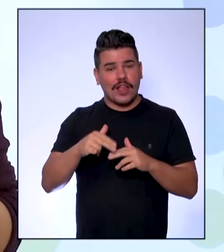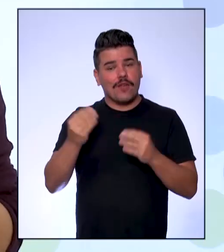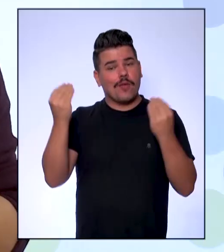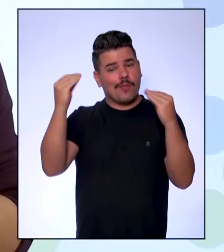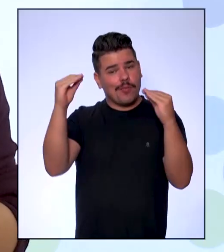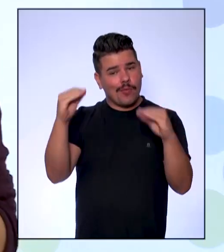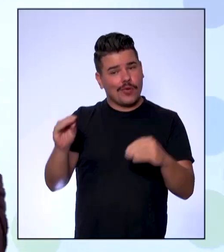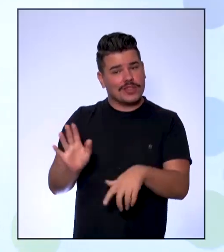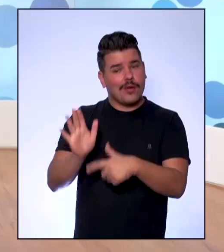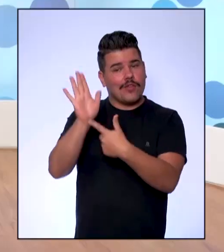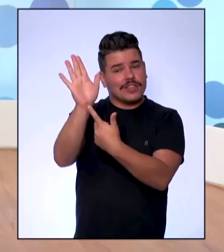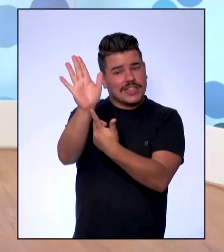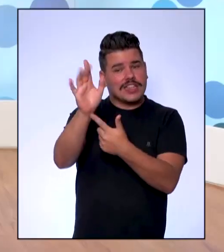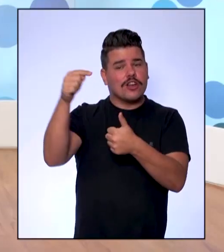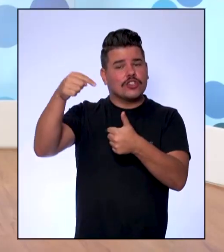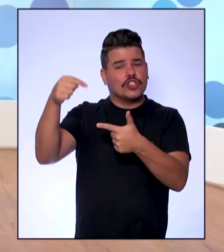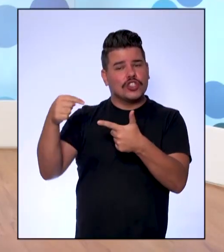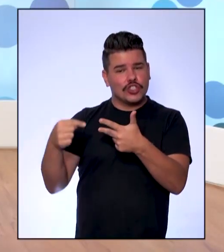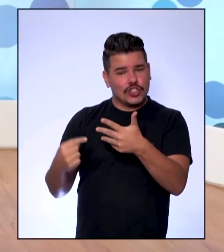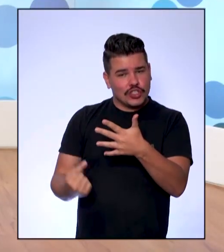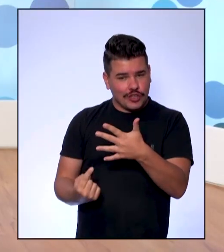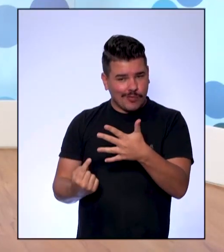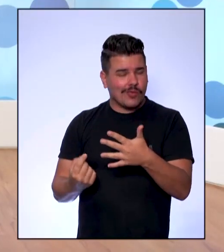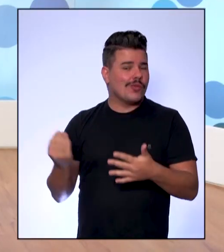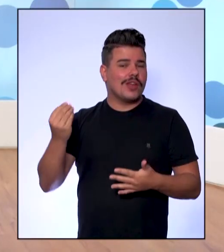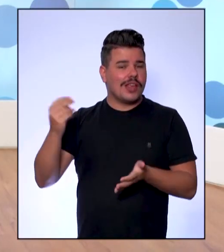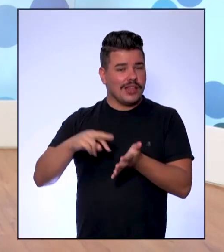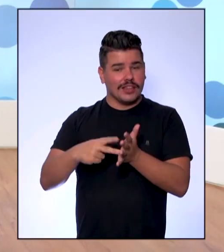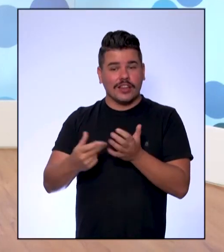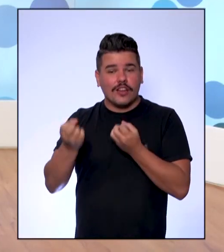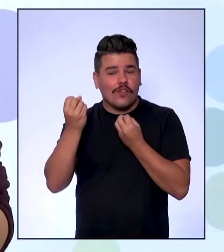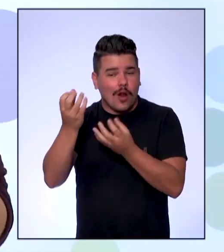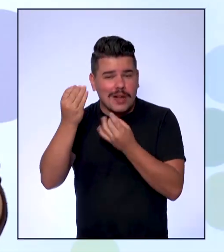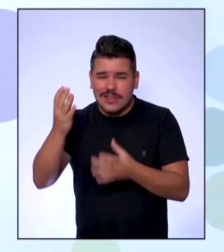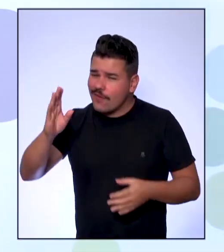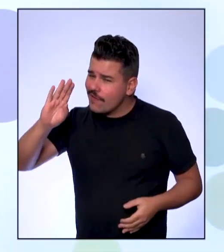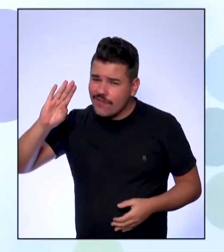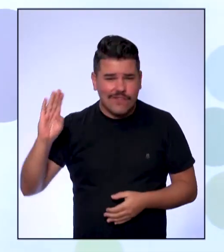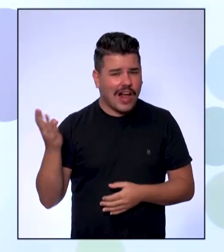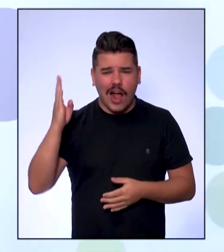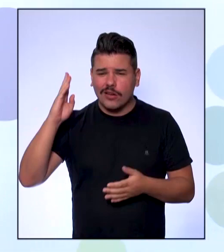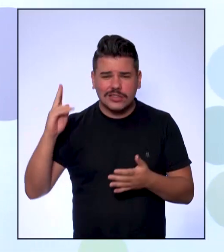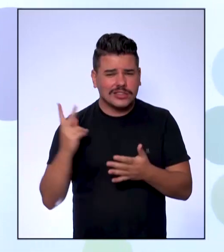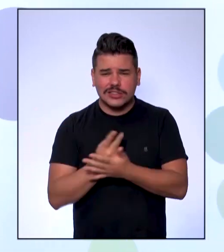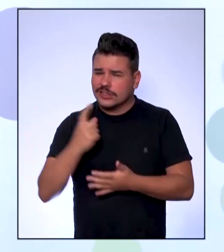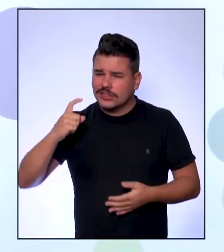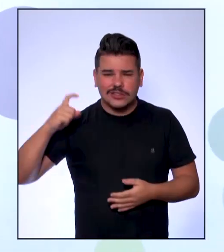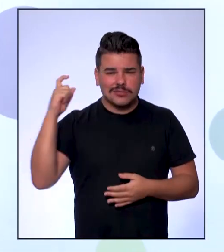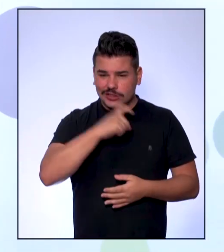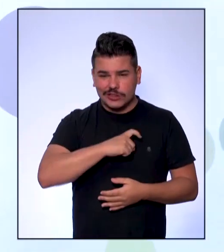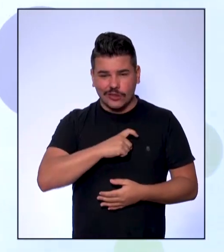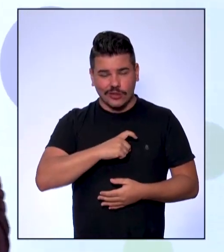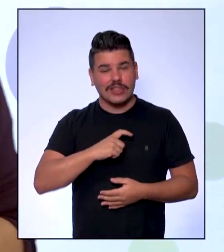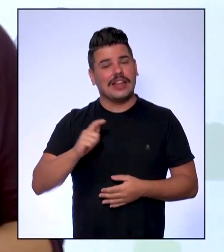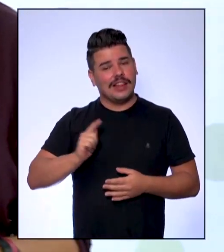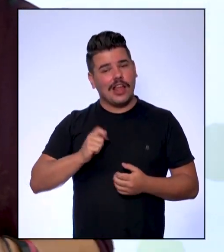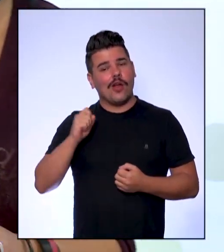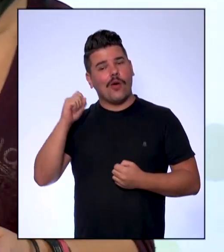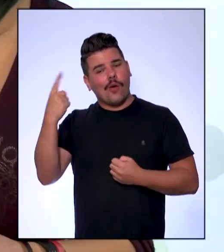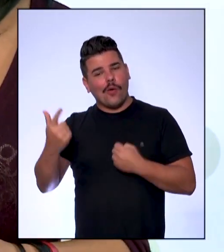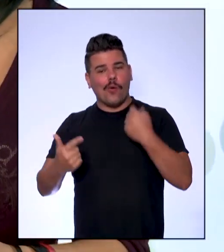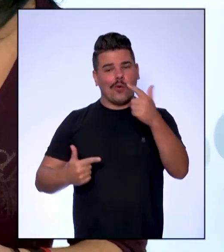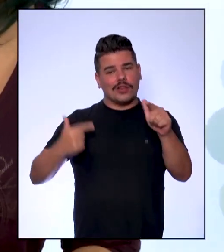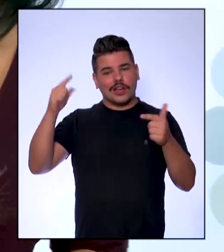de fake news, porque justamente a gente tem a notícia completamente falsa, mas existem outras coisas que a gente também pode considerar como fake